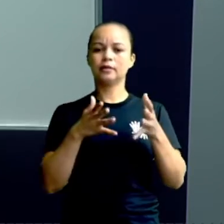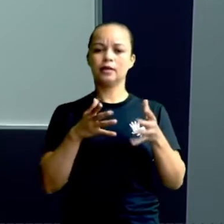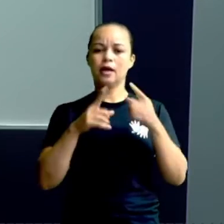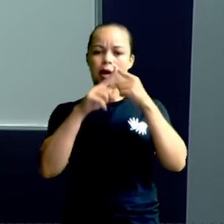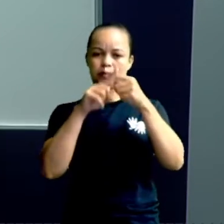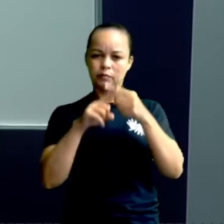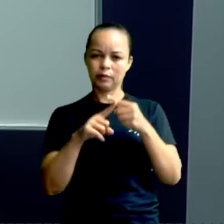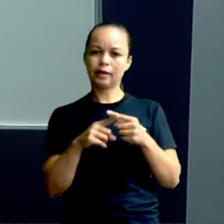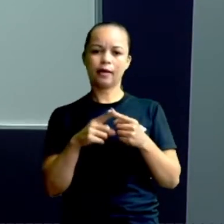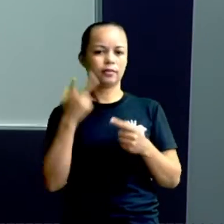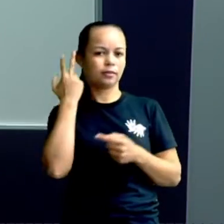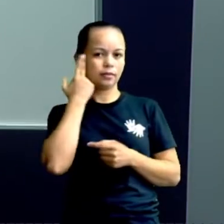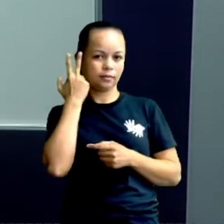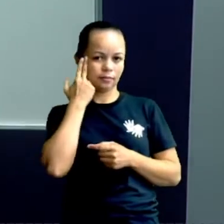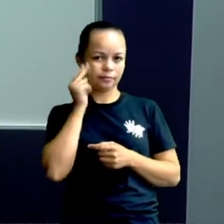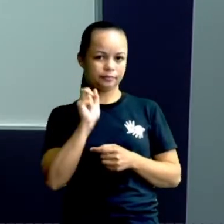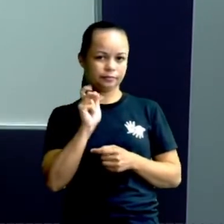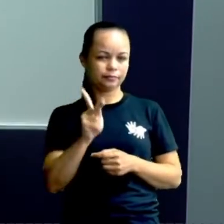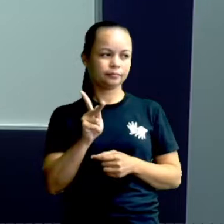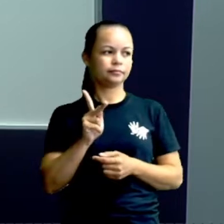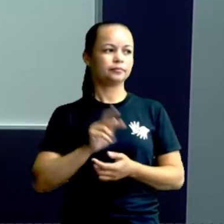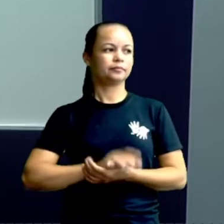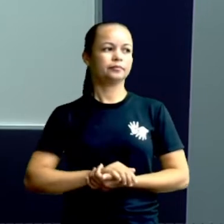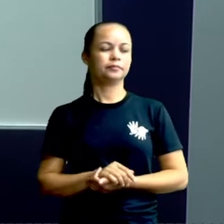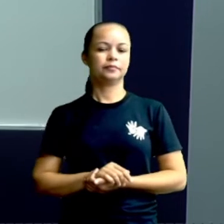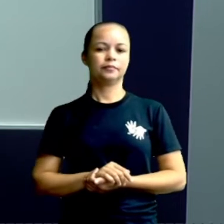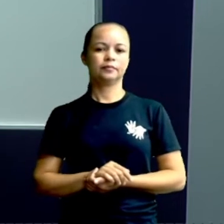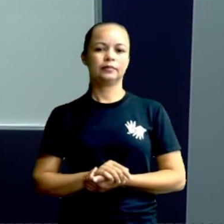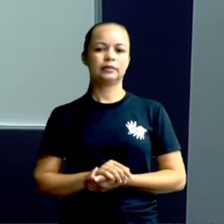multiplicação normal, tá? Então, vamos lá.